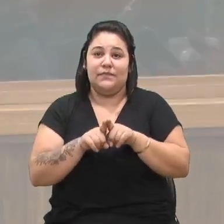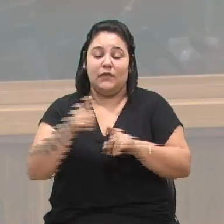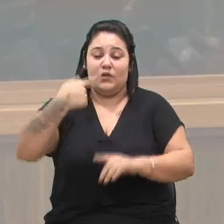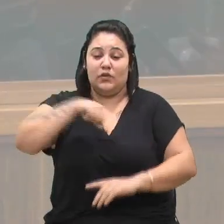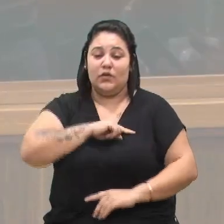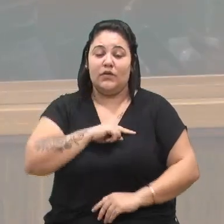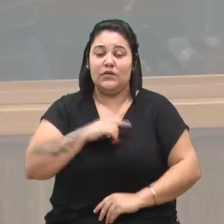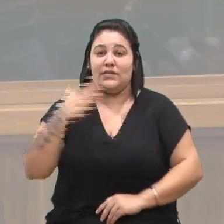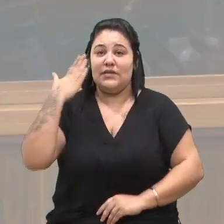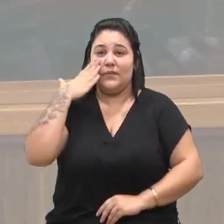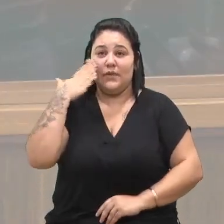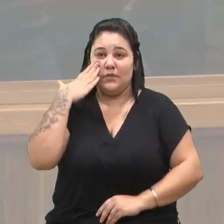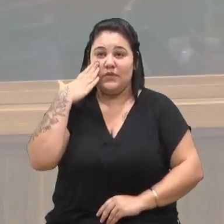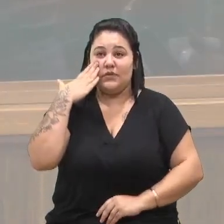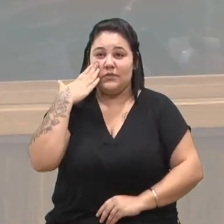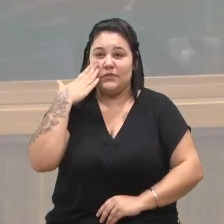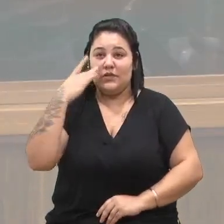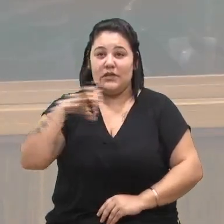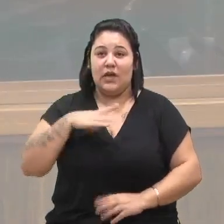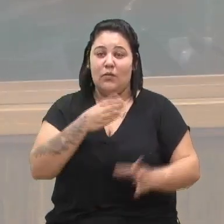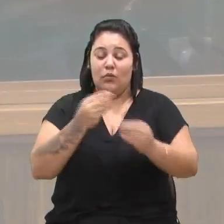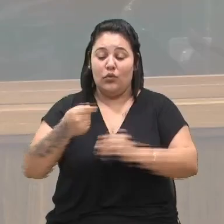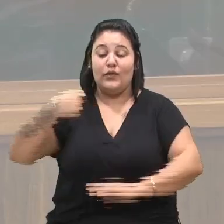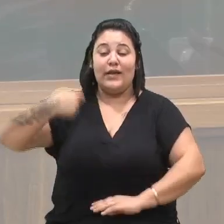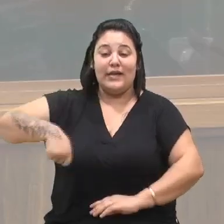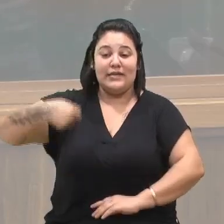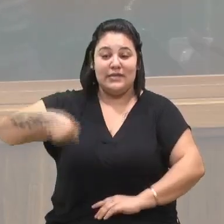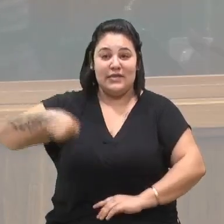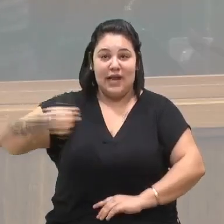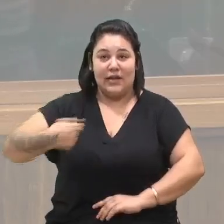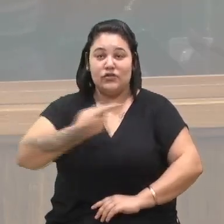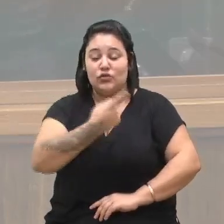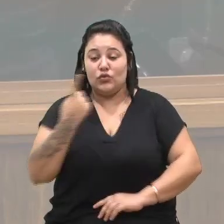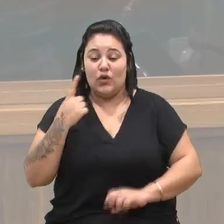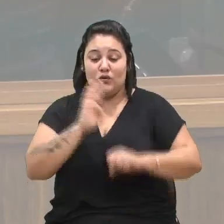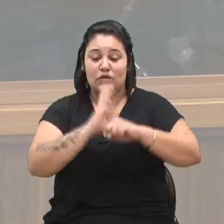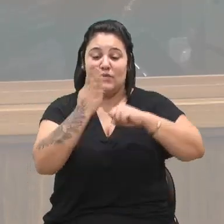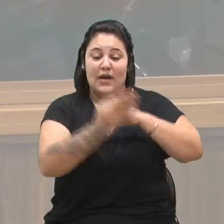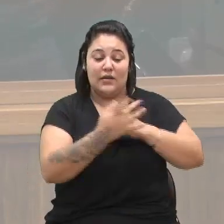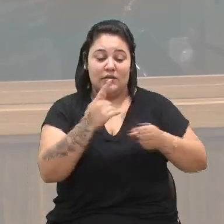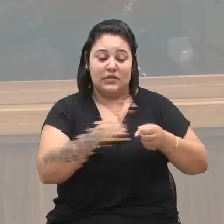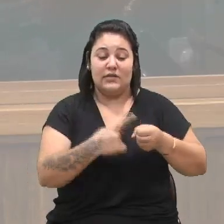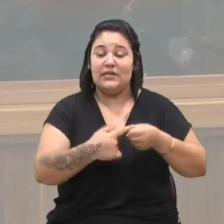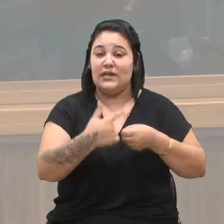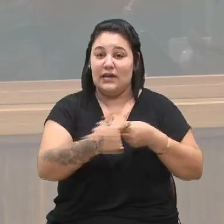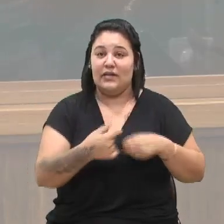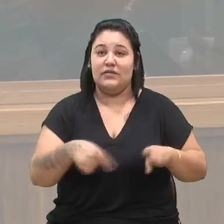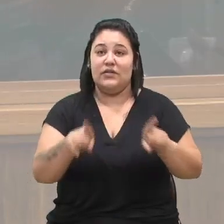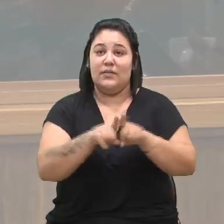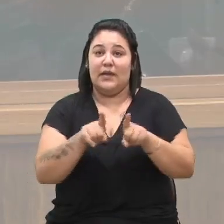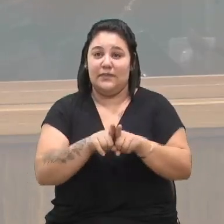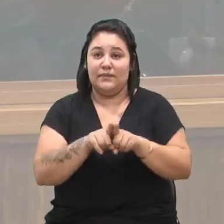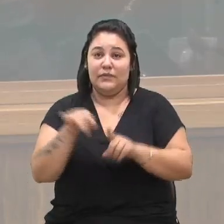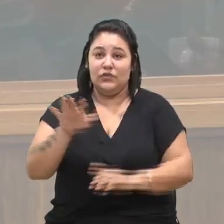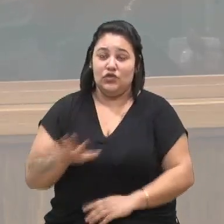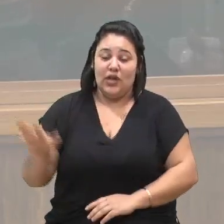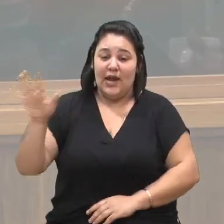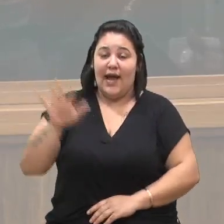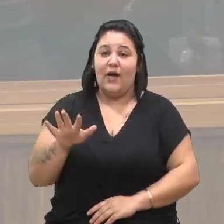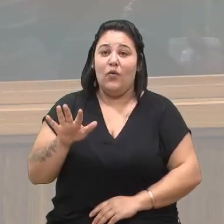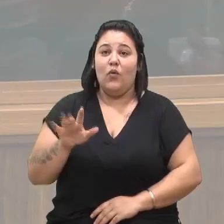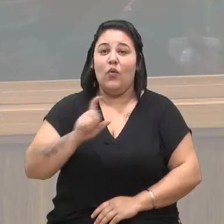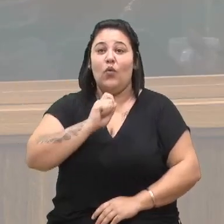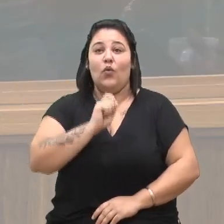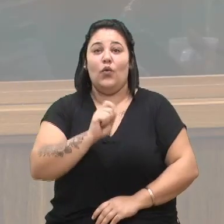são várias as necessidades dos nossos bairros, da nossa cidade como um todo, o